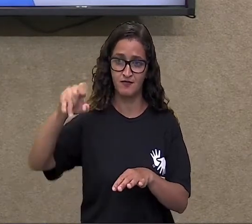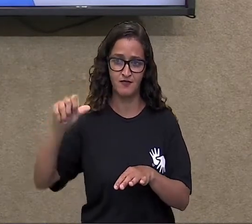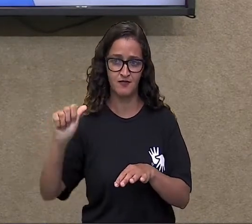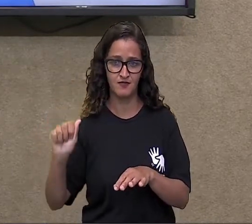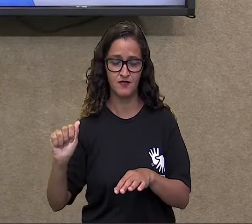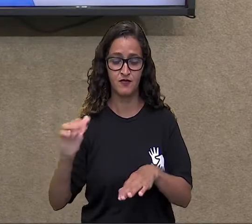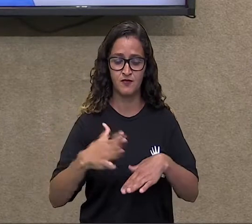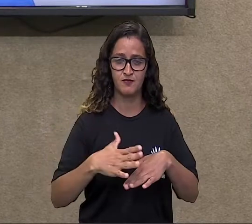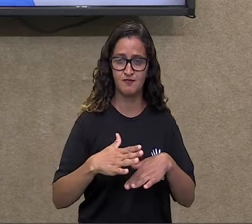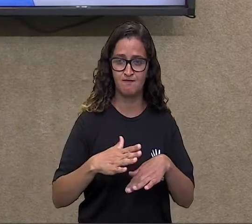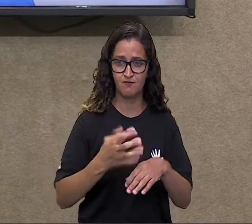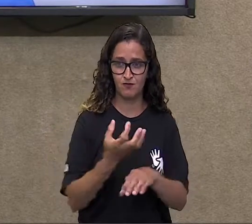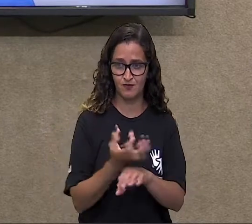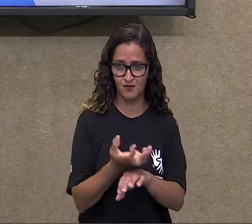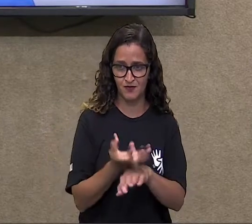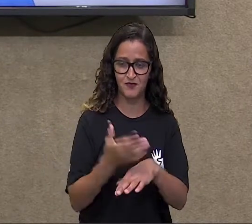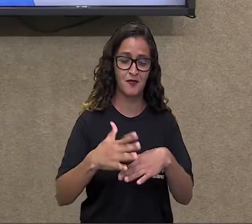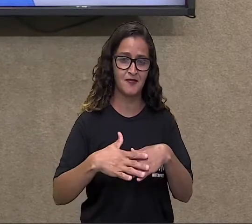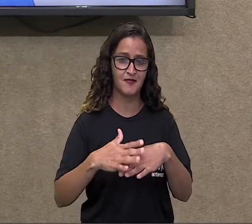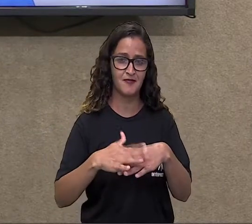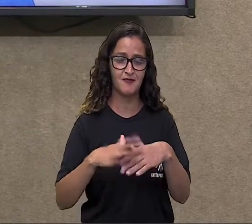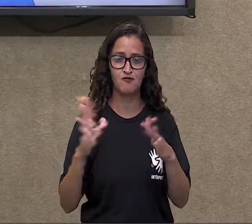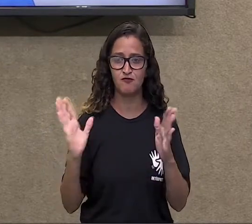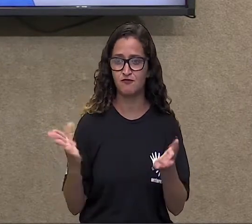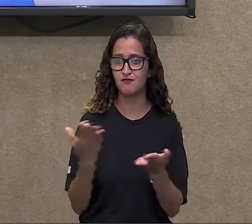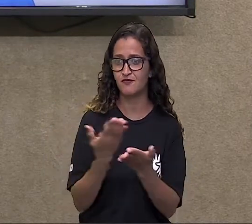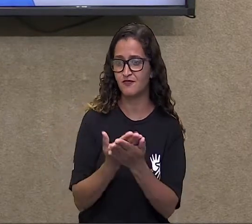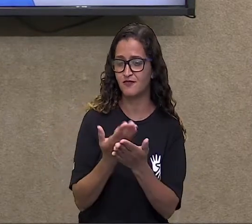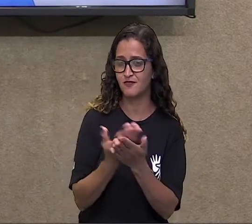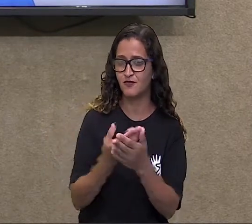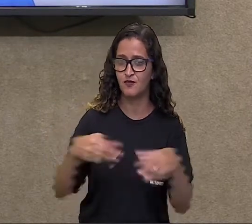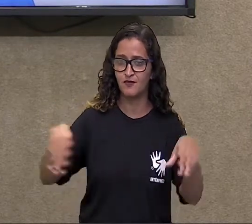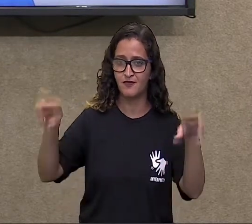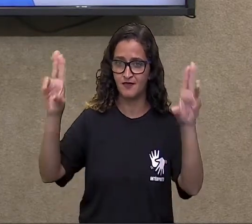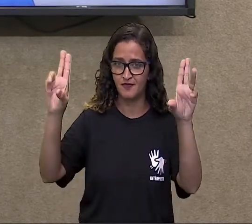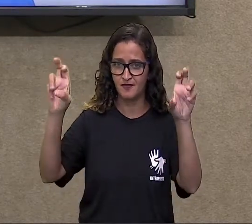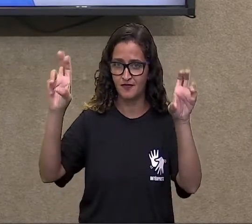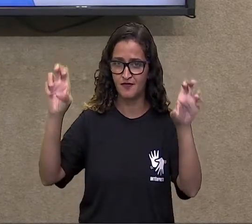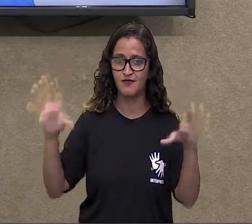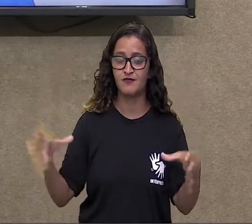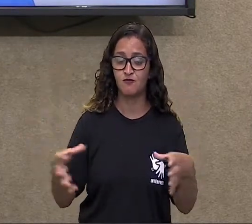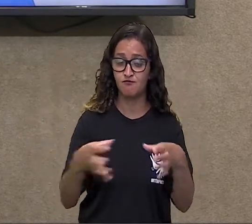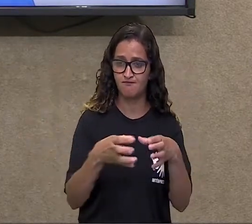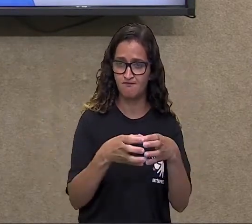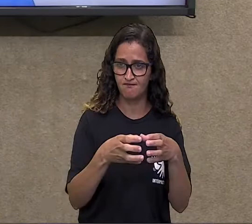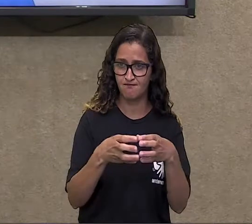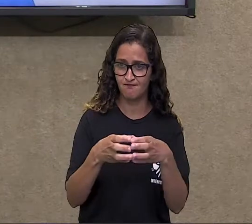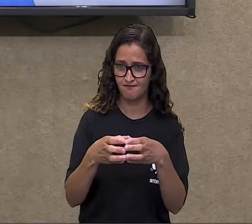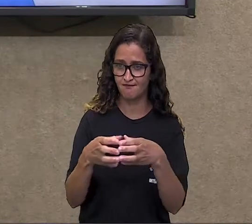curricular matemática, e a nossa aula de hoje é agrupamentos. Vamos lá?